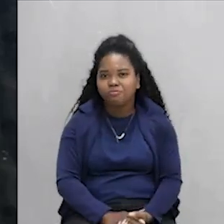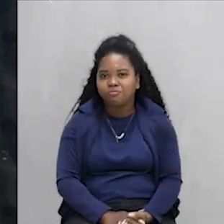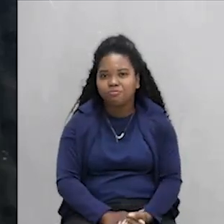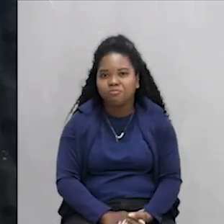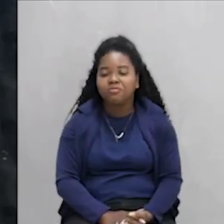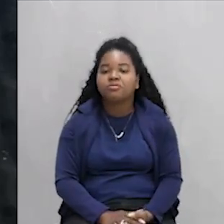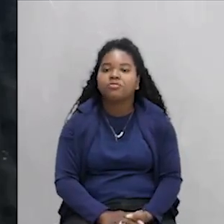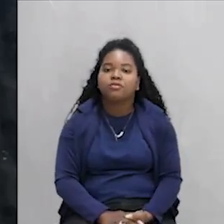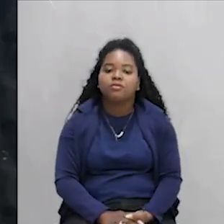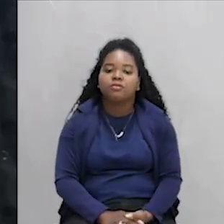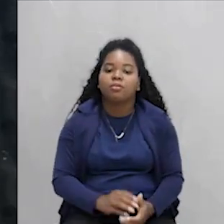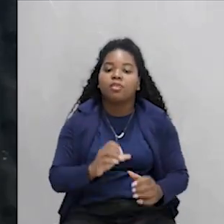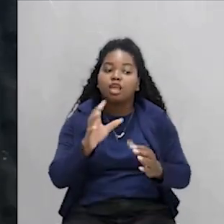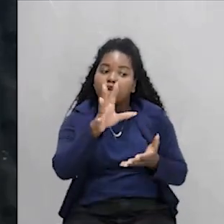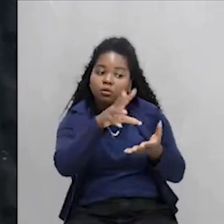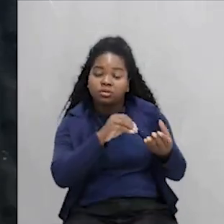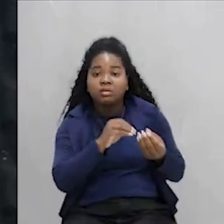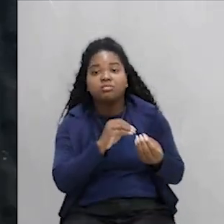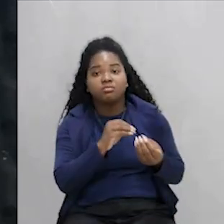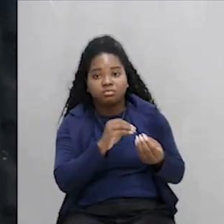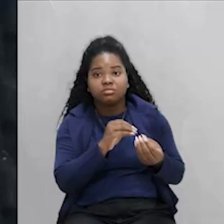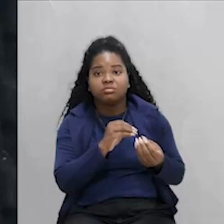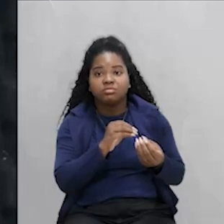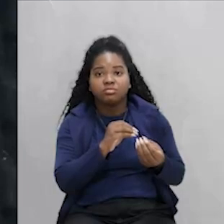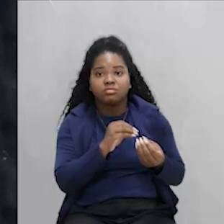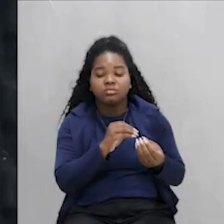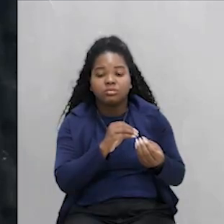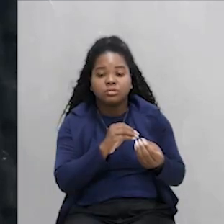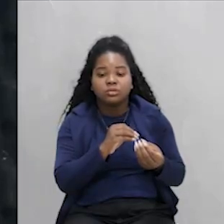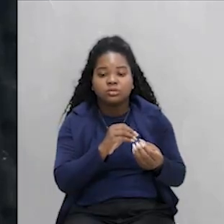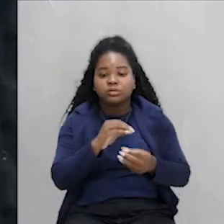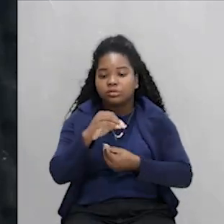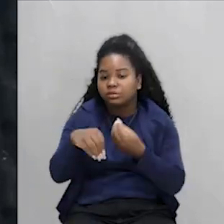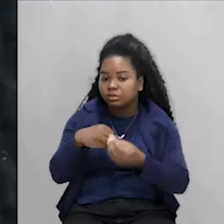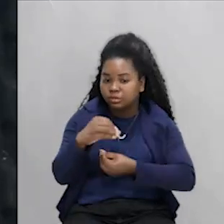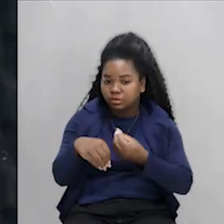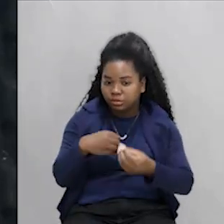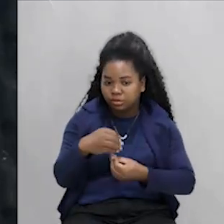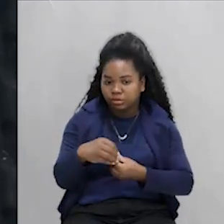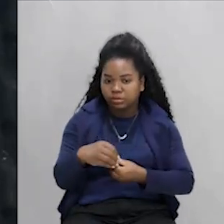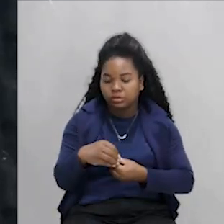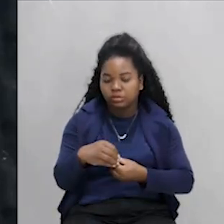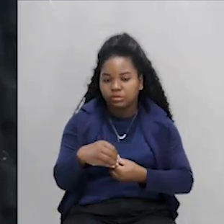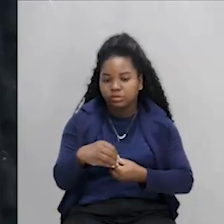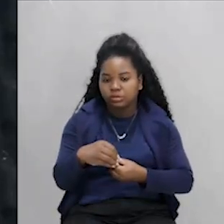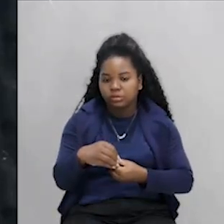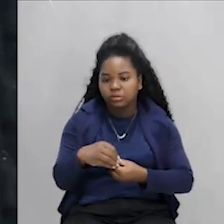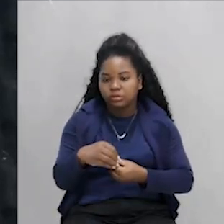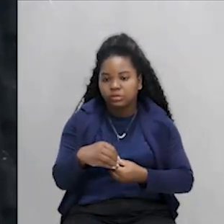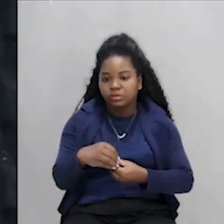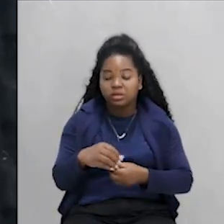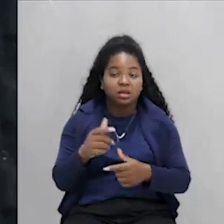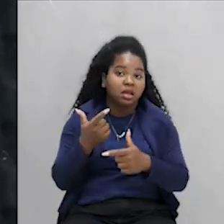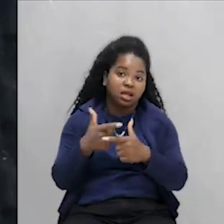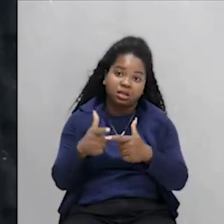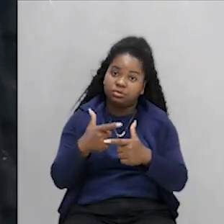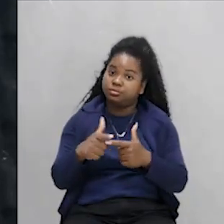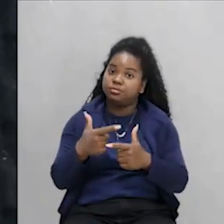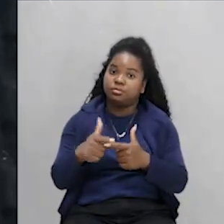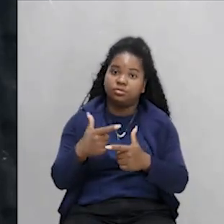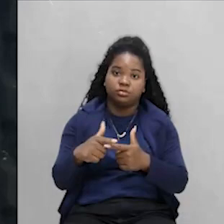é uma imitação esse essa substância por si só ela não vai gerar problema nenhum